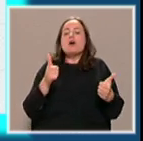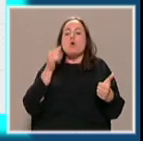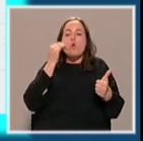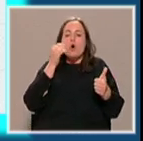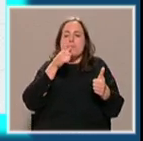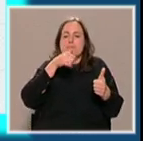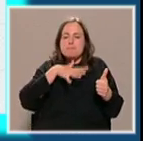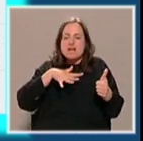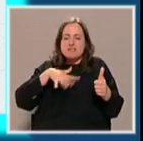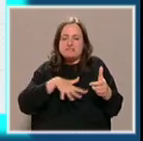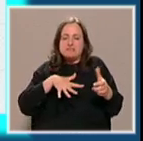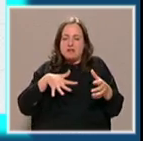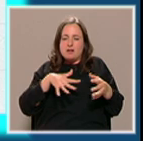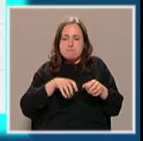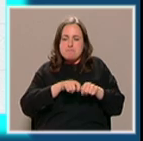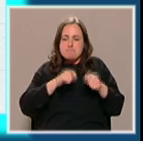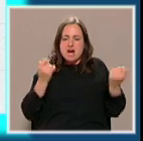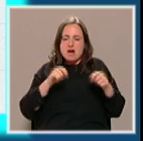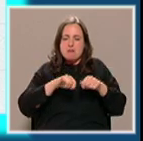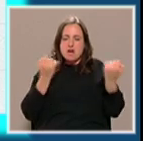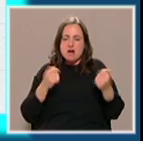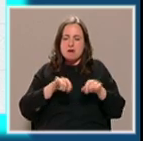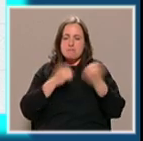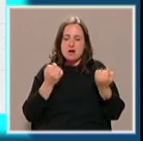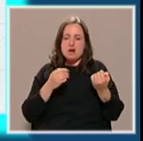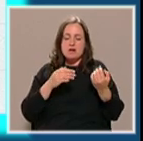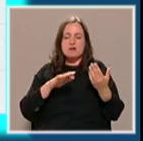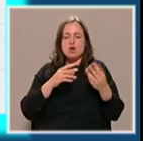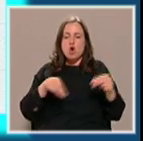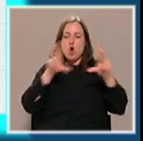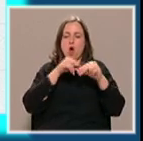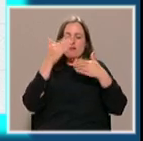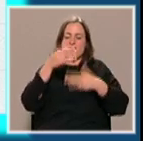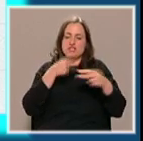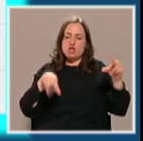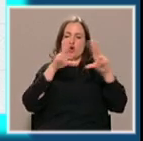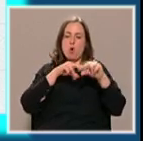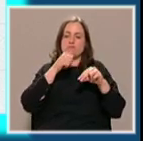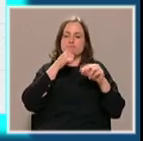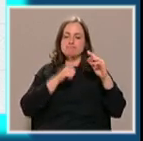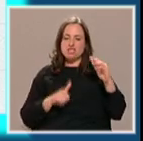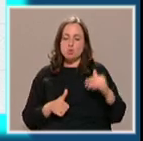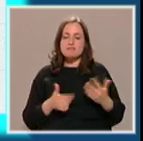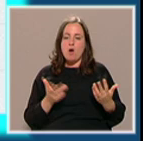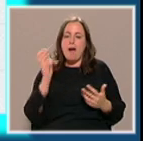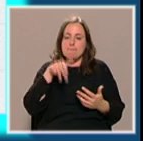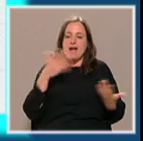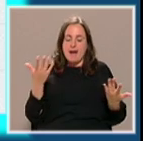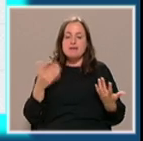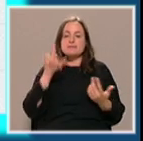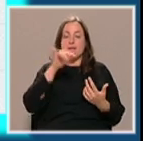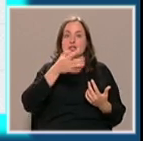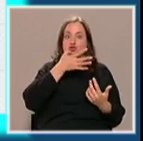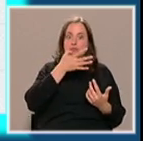vasos sanguíneos, que é manifestada pela uma nova fase, pelo novo ciclo menstrual, fase da menstruação. De